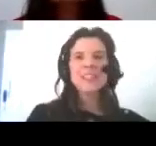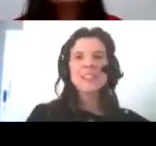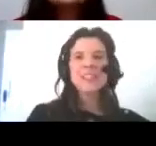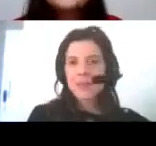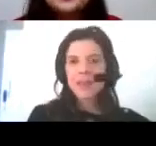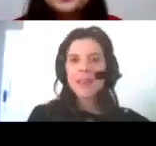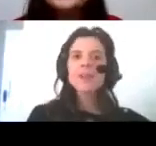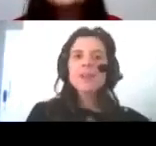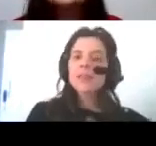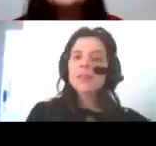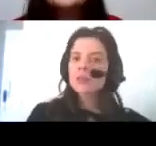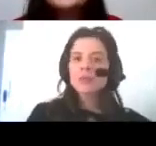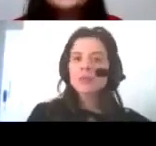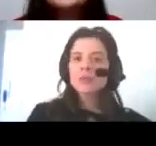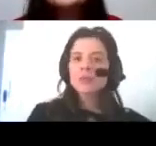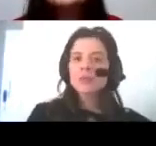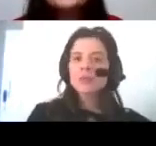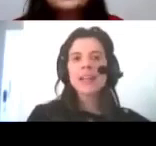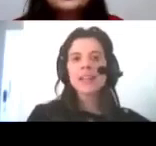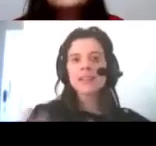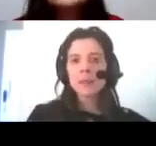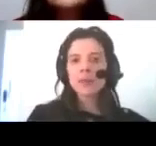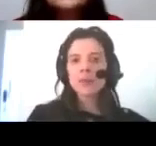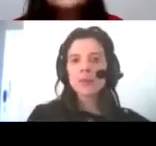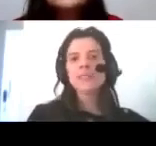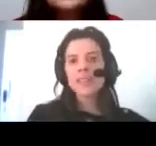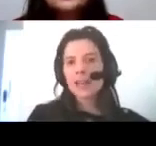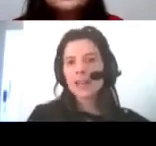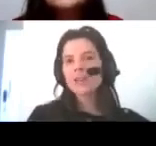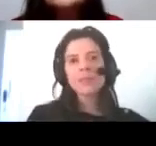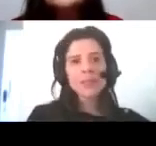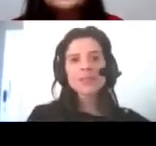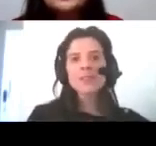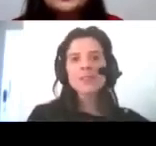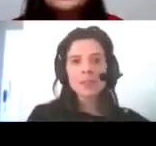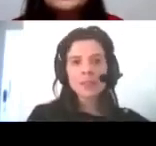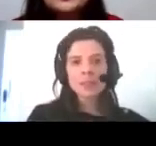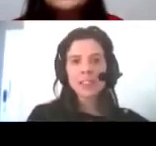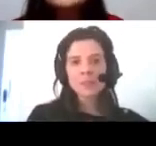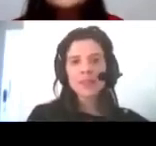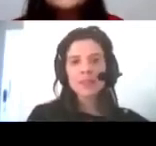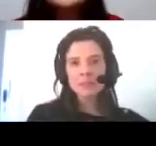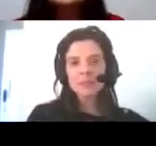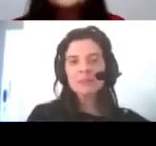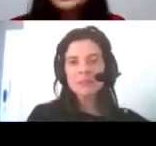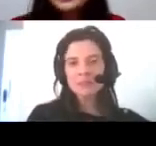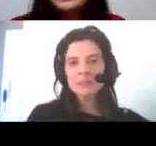telefone, via e-mail, mas em último caso, se precisar desse apoio presencial, nós também estamos lá com a nossa